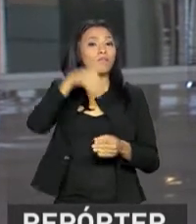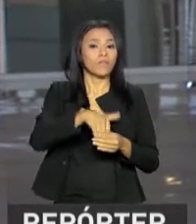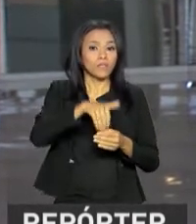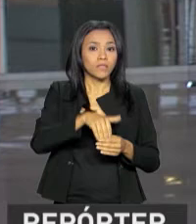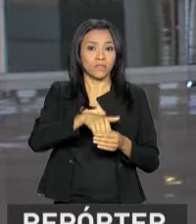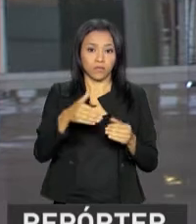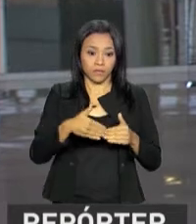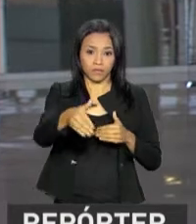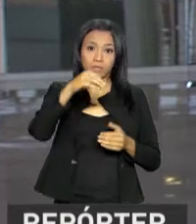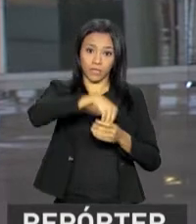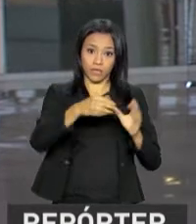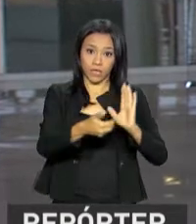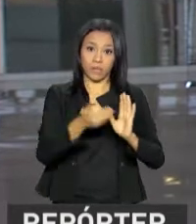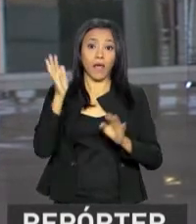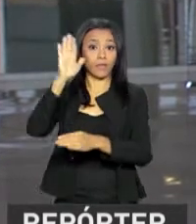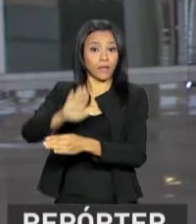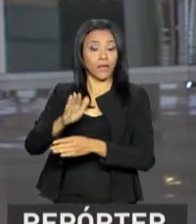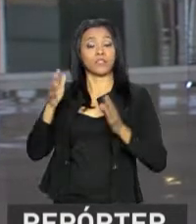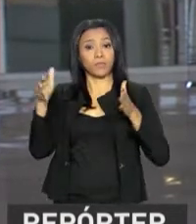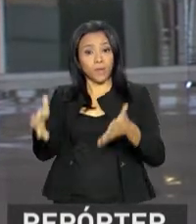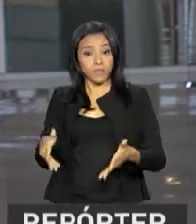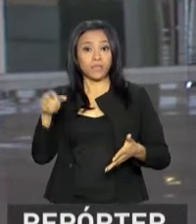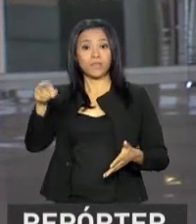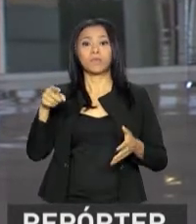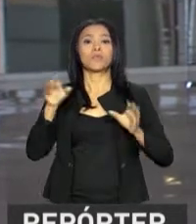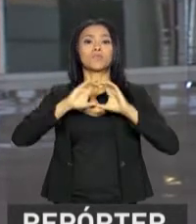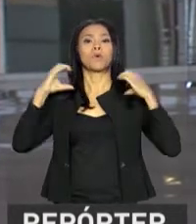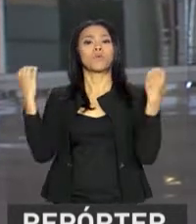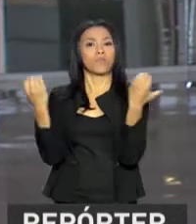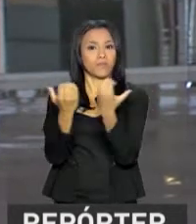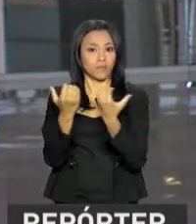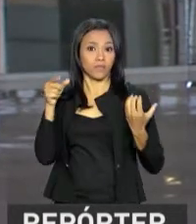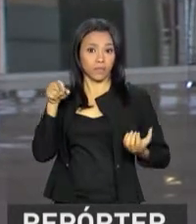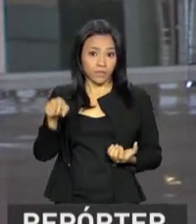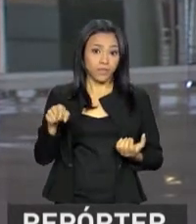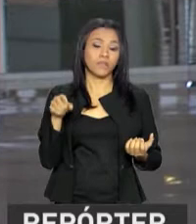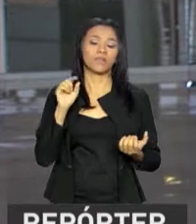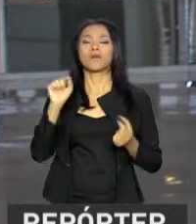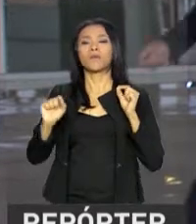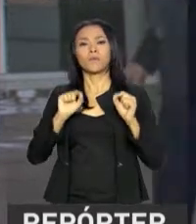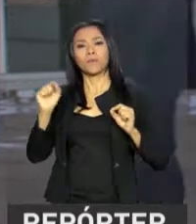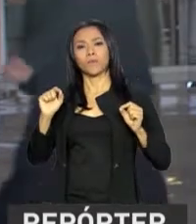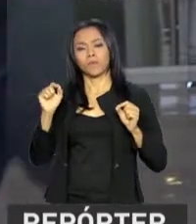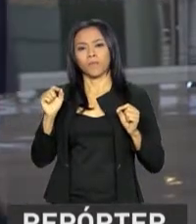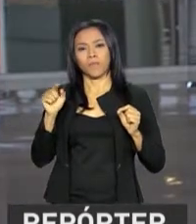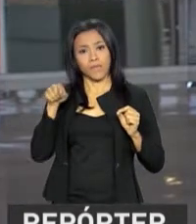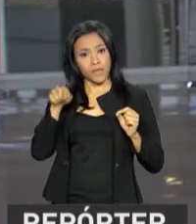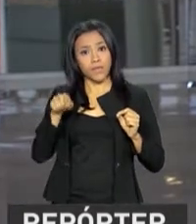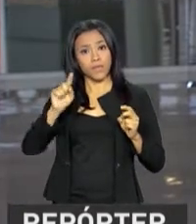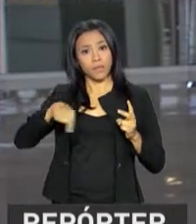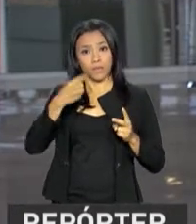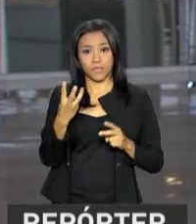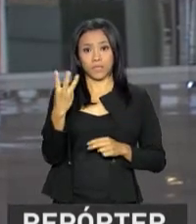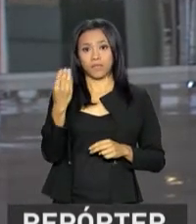participa da conferência internacional o poder do investimento na primeira infância para o desenvolvimento com eqüidade e às três e